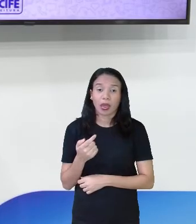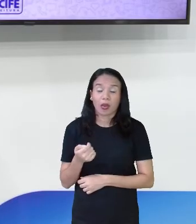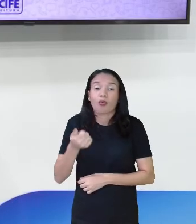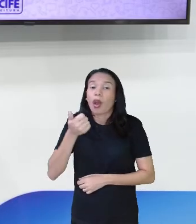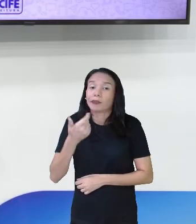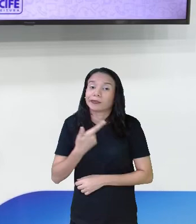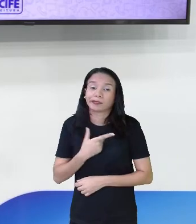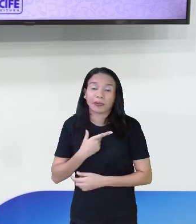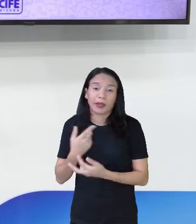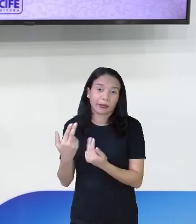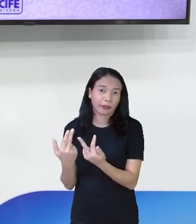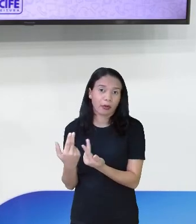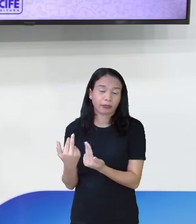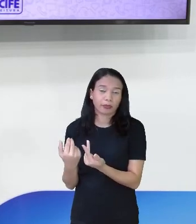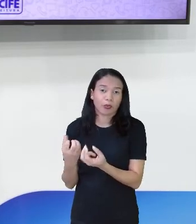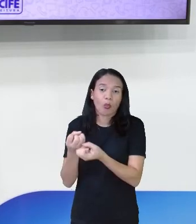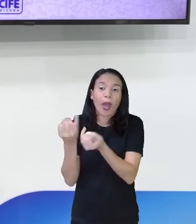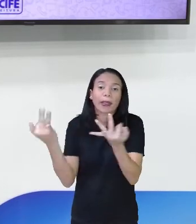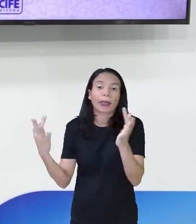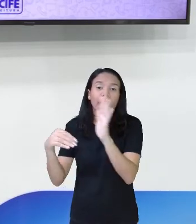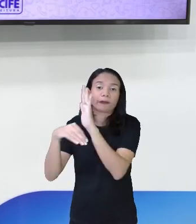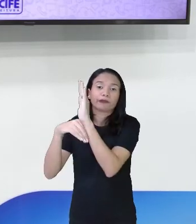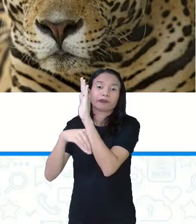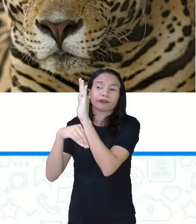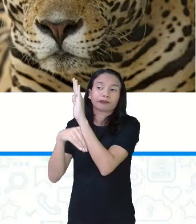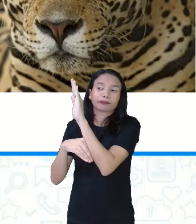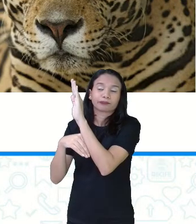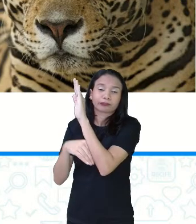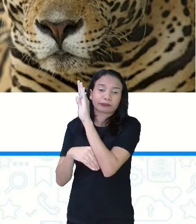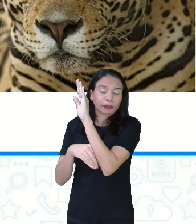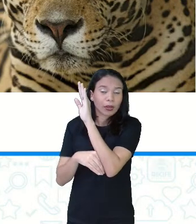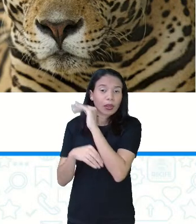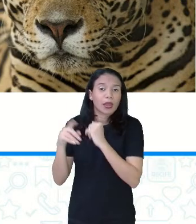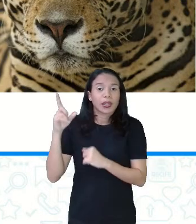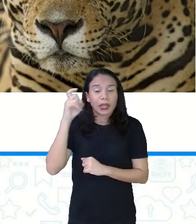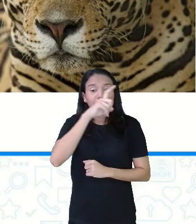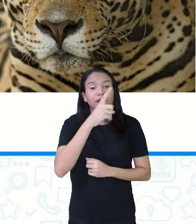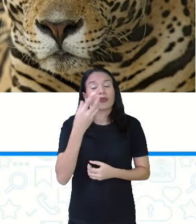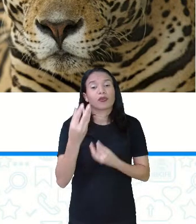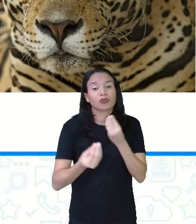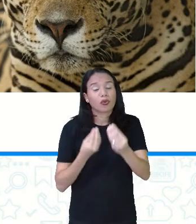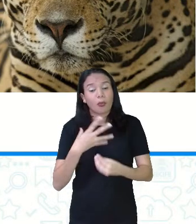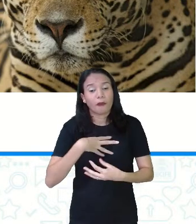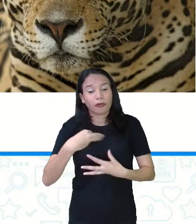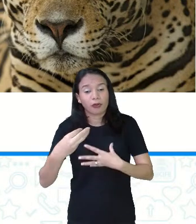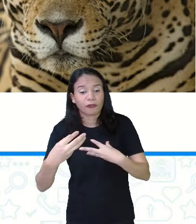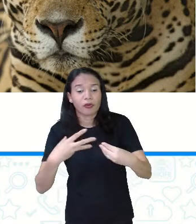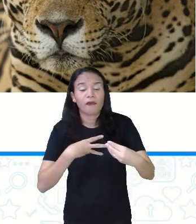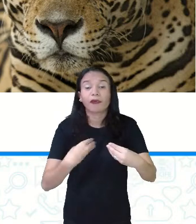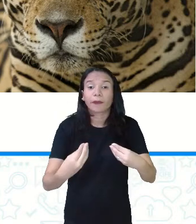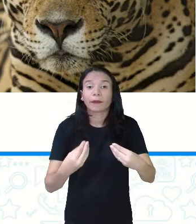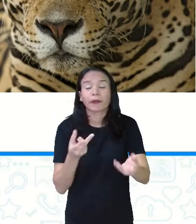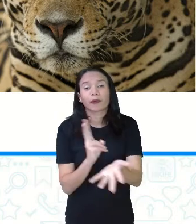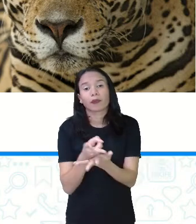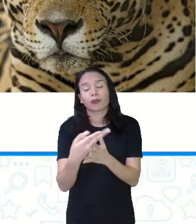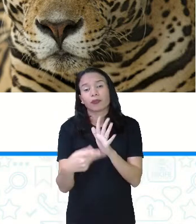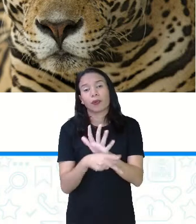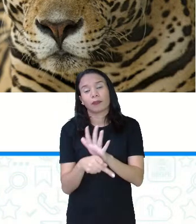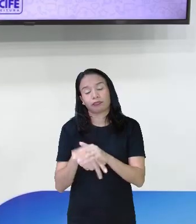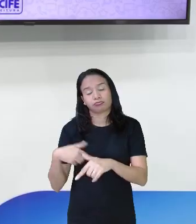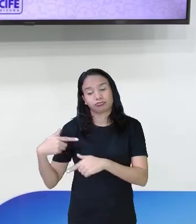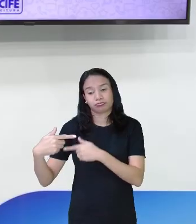da mesma espécie, o que dificultará a sua reprodução e a continuação do seu